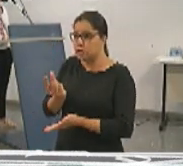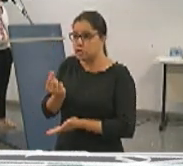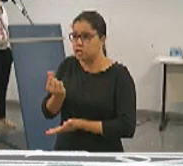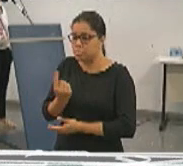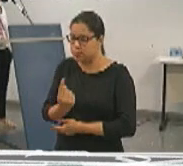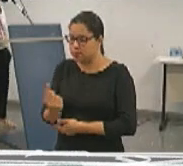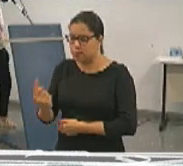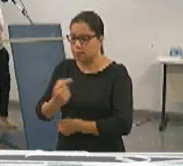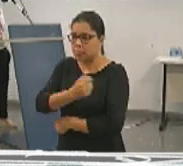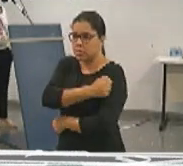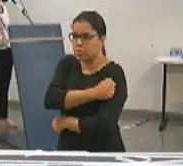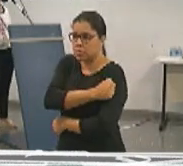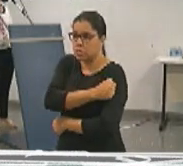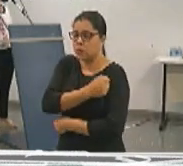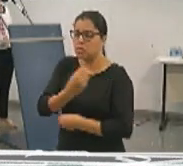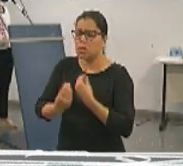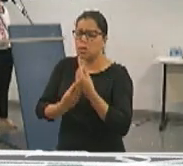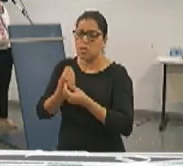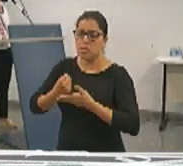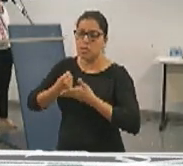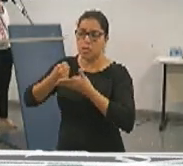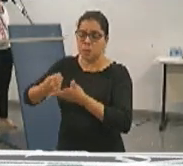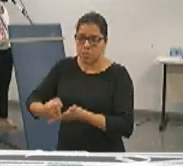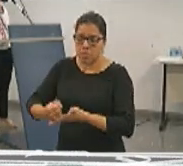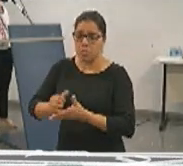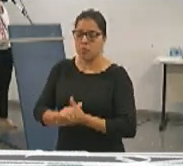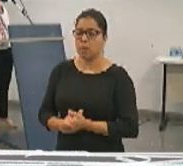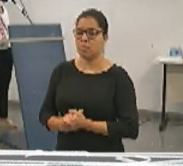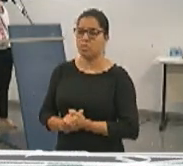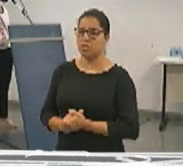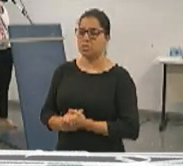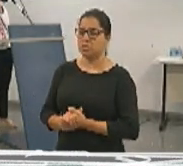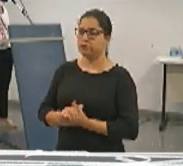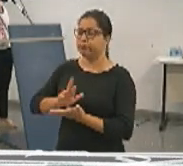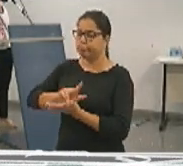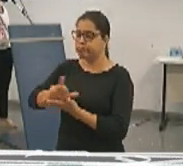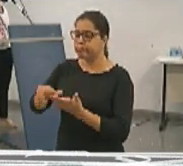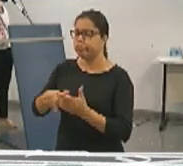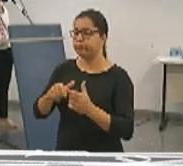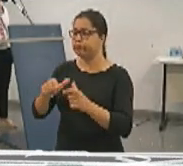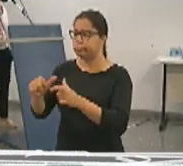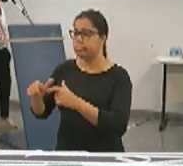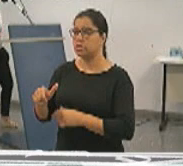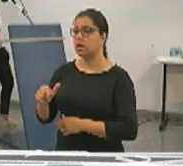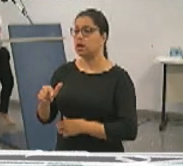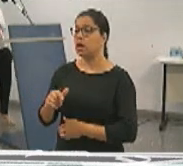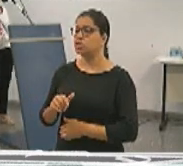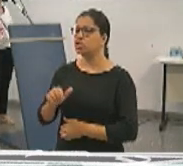EAD, nos apoiar indo, né, nos fóruns da Andifes?